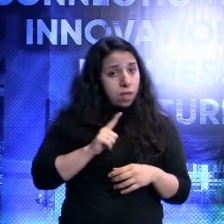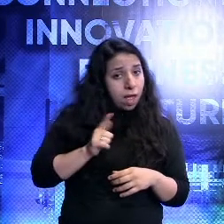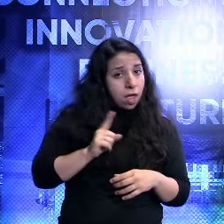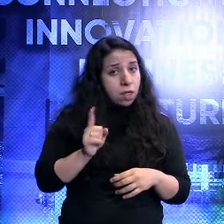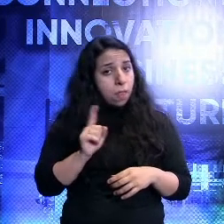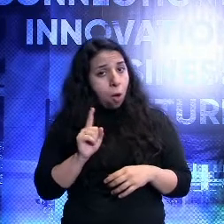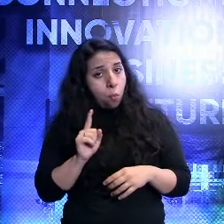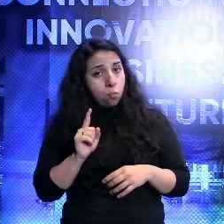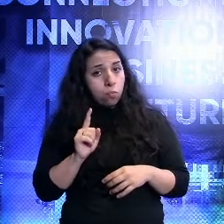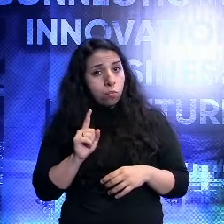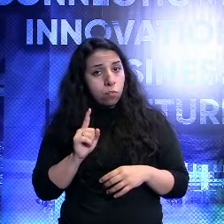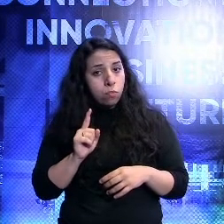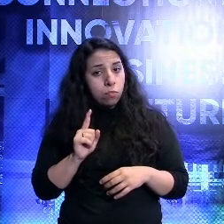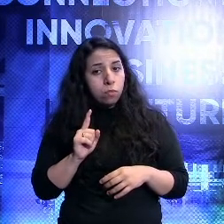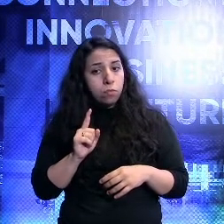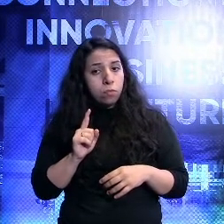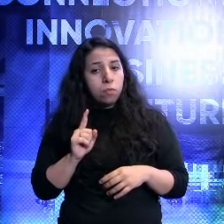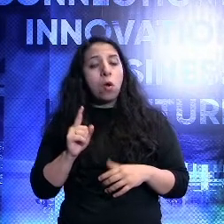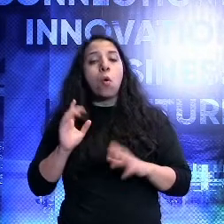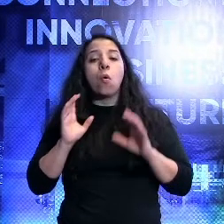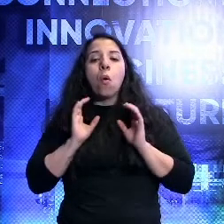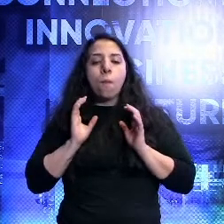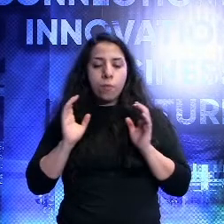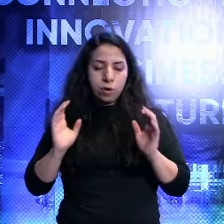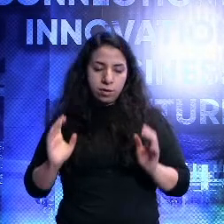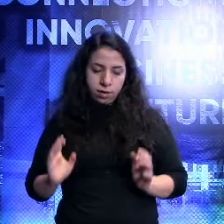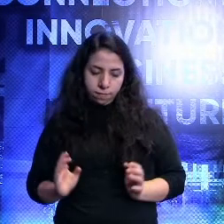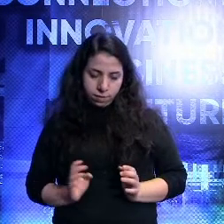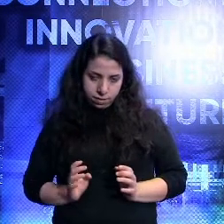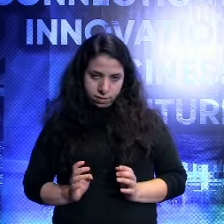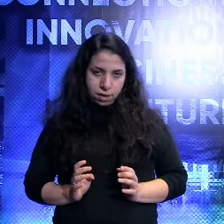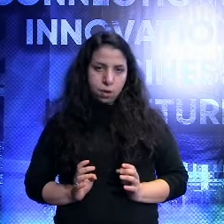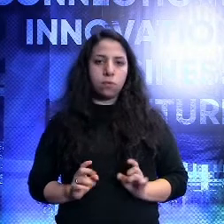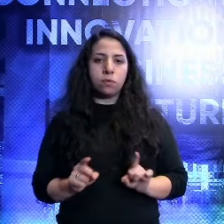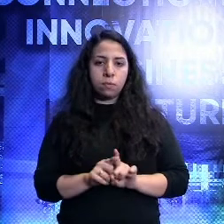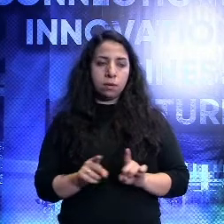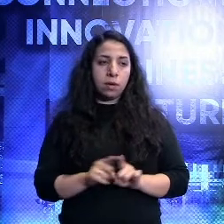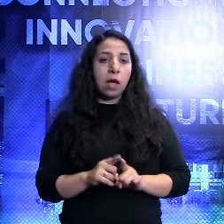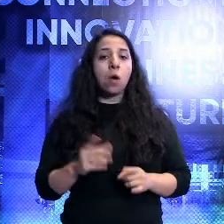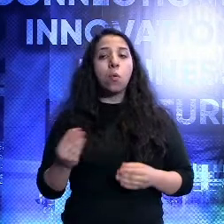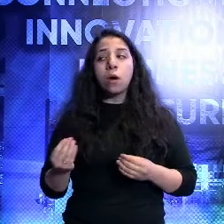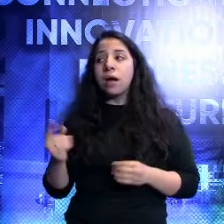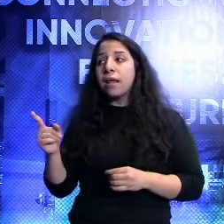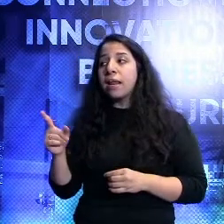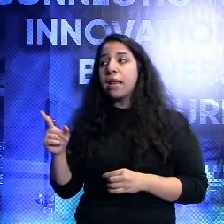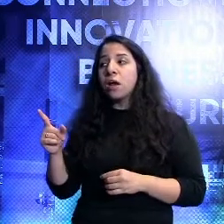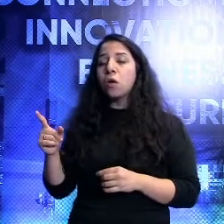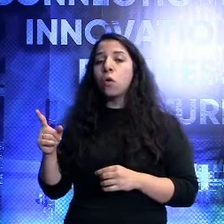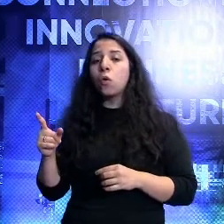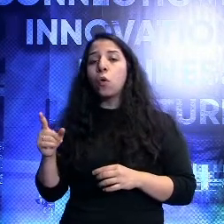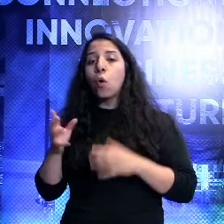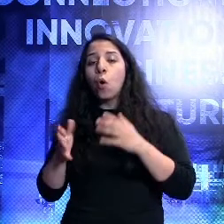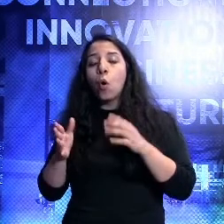diante. Os comportamentais, que definem hábitos de consumo,